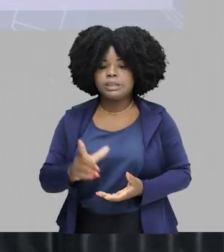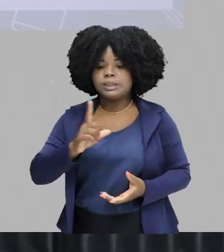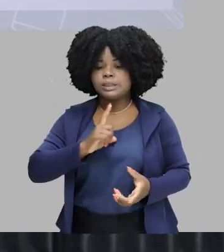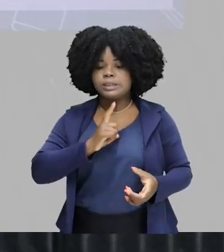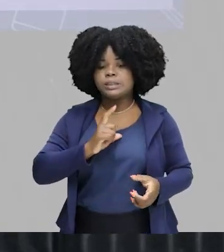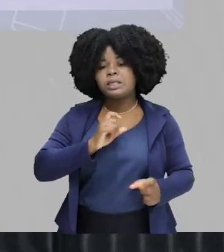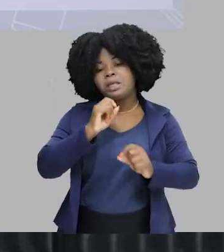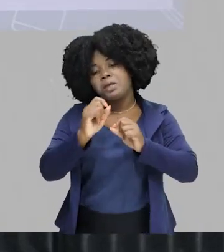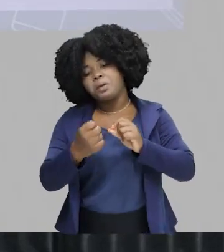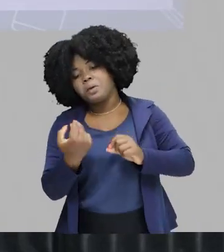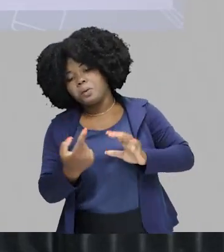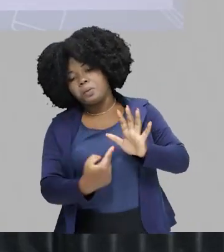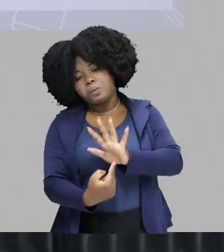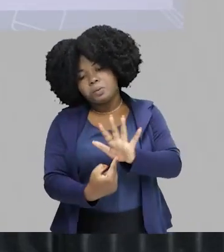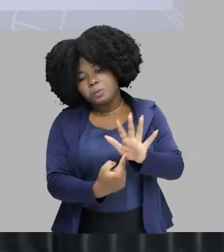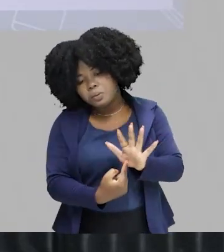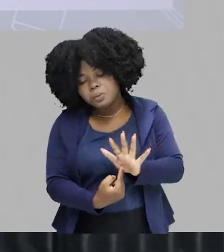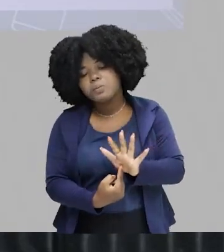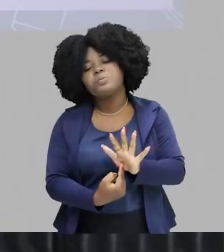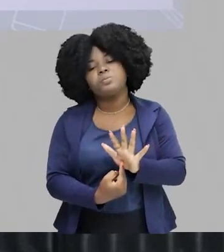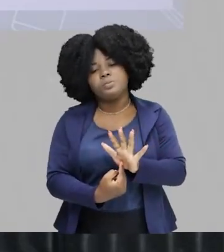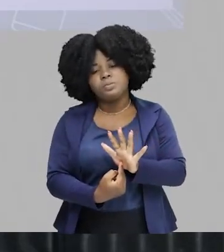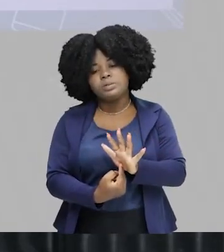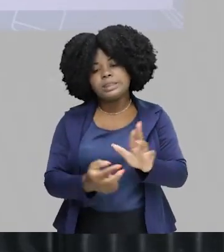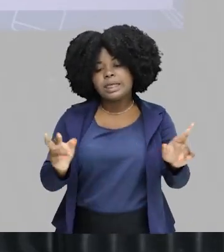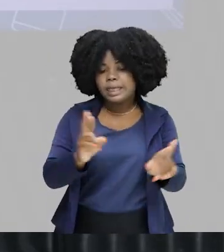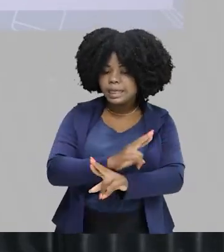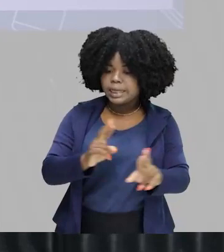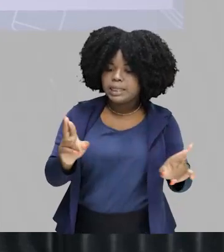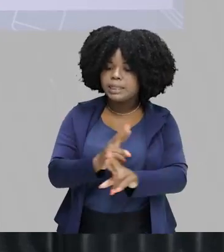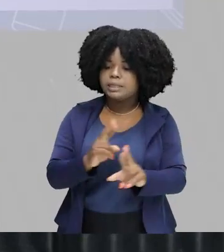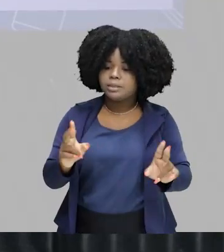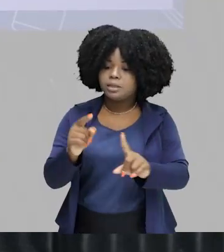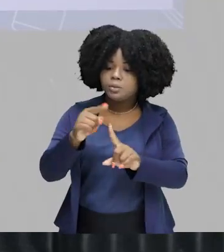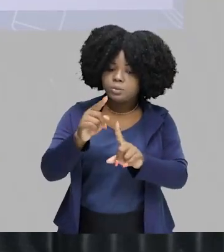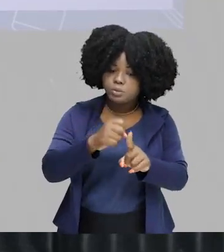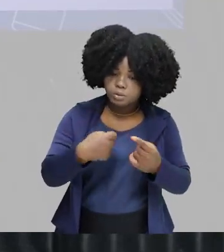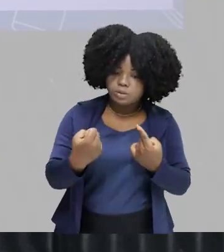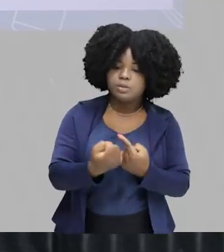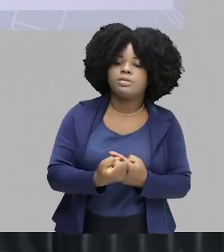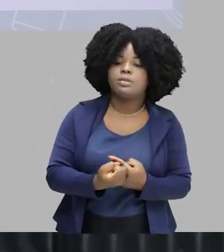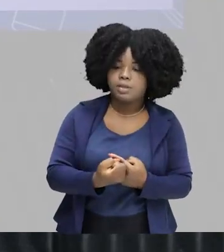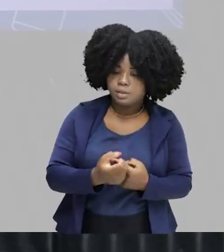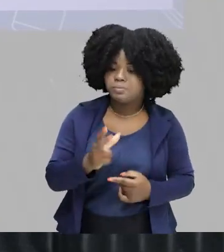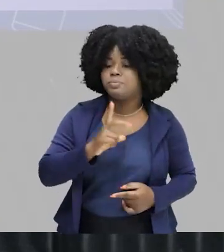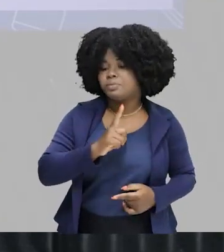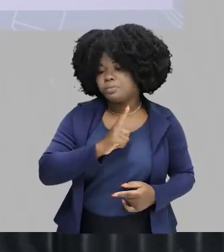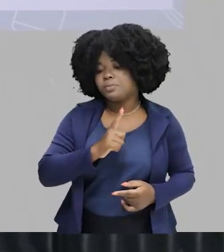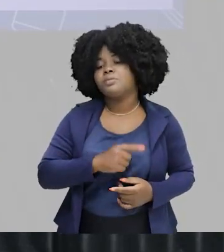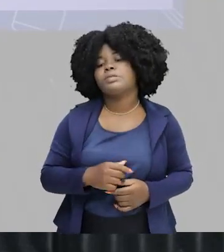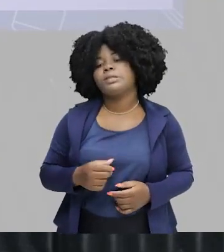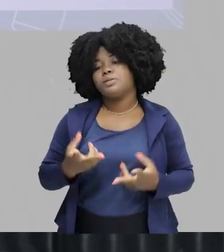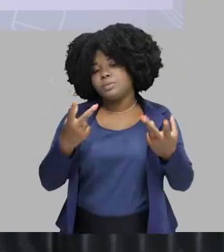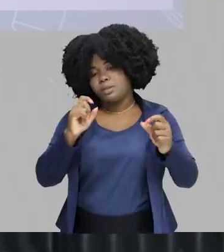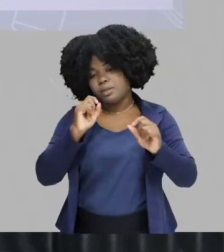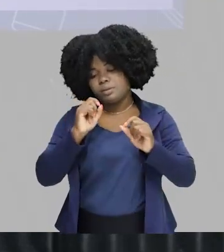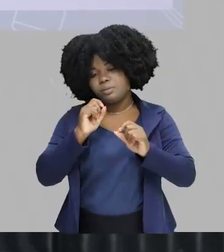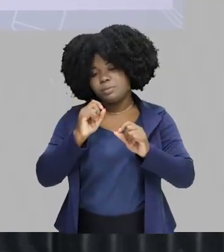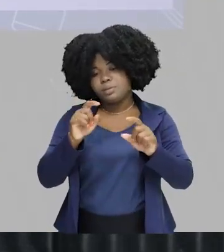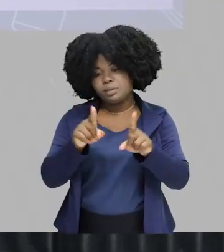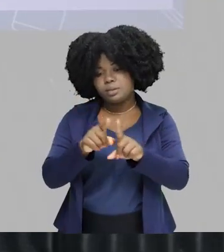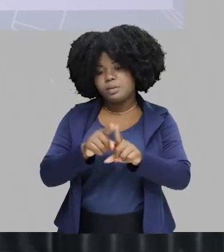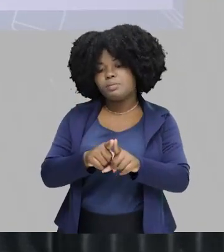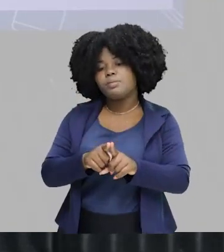da classe a que você pertence e do prestígio social que você tem. A gente vê muito isso também na publicidade.